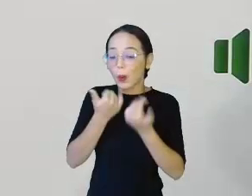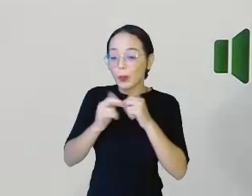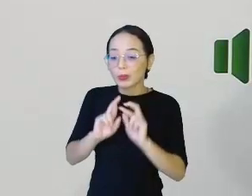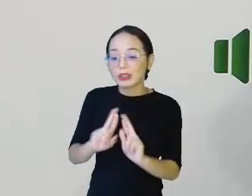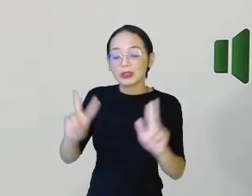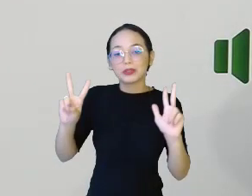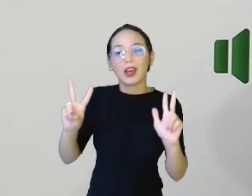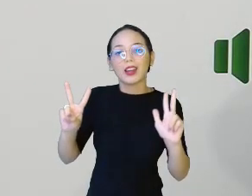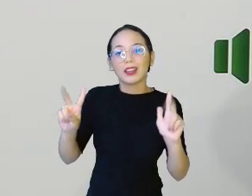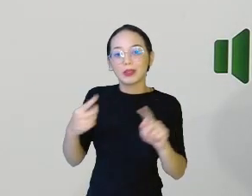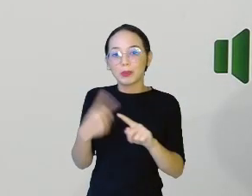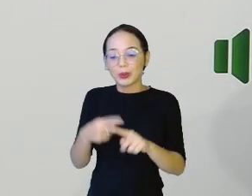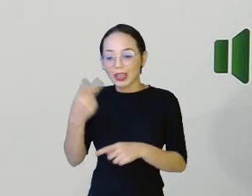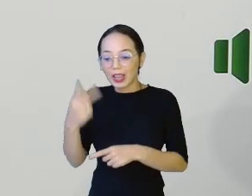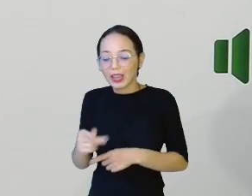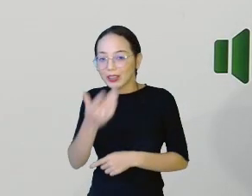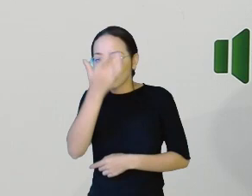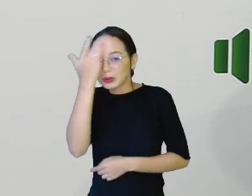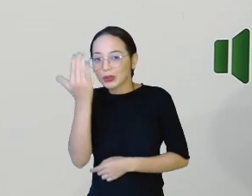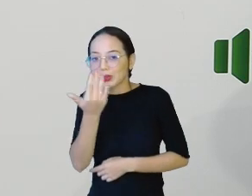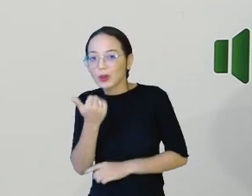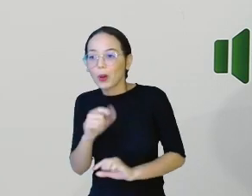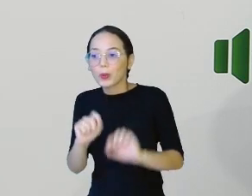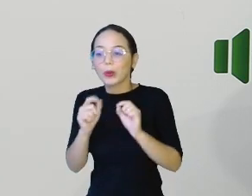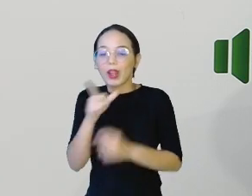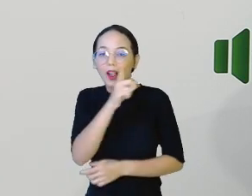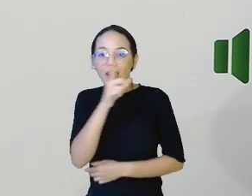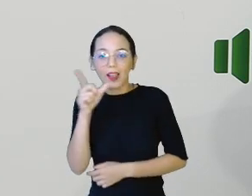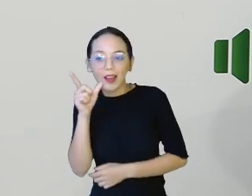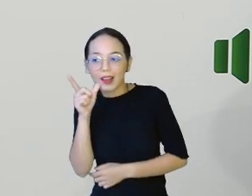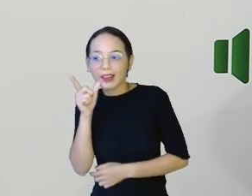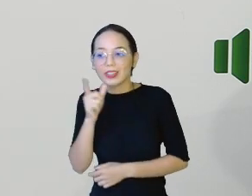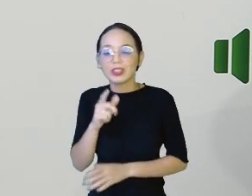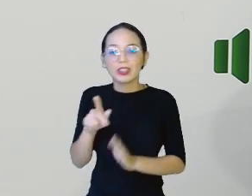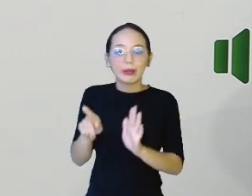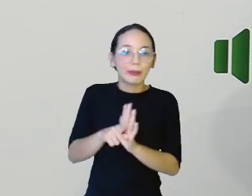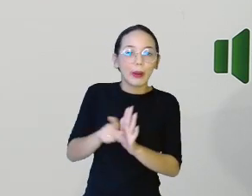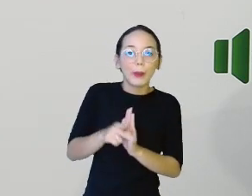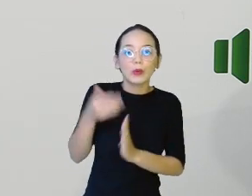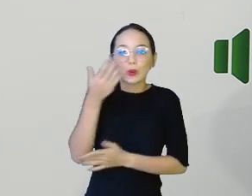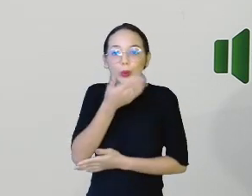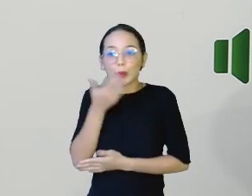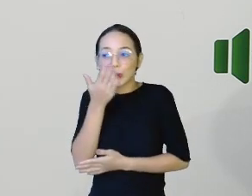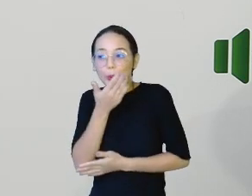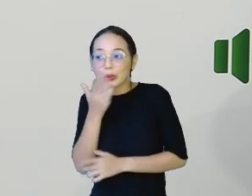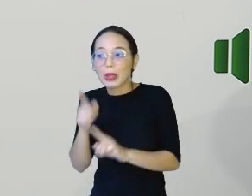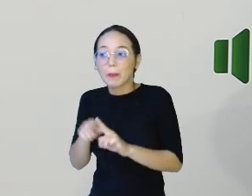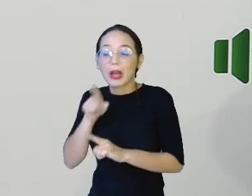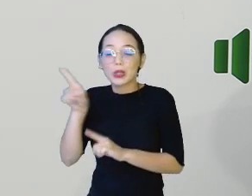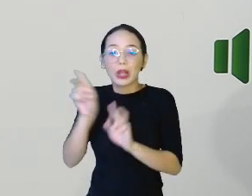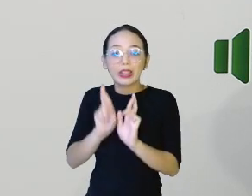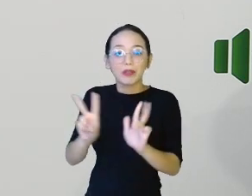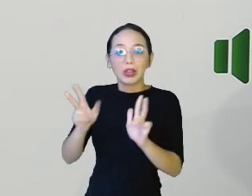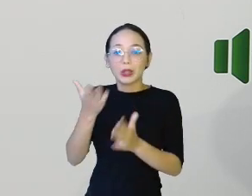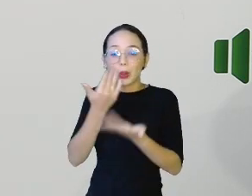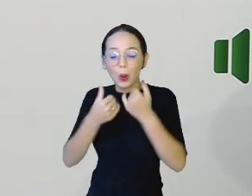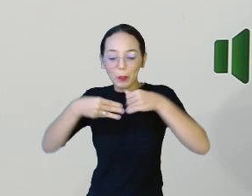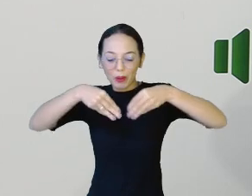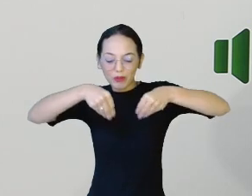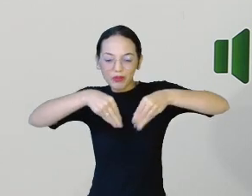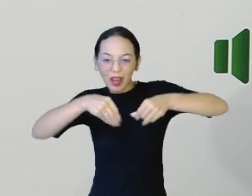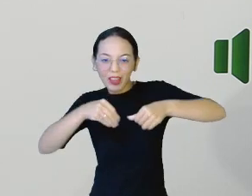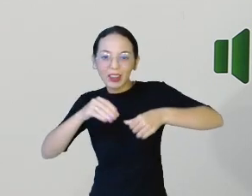da gente aqui, né? Aqui as pessoas comem como um lanche, como uma sobremesa. Lá eles comem com farinha, com mandioca,